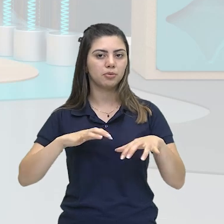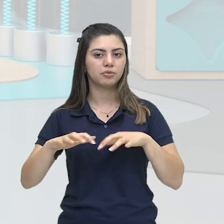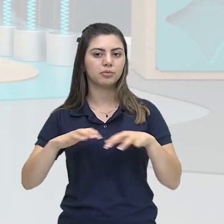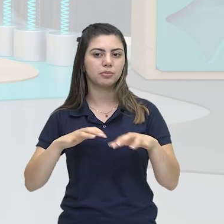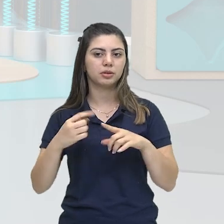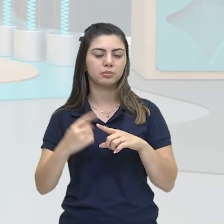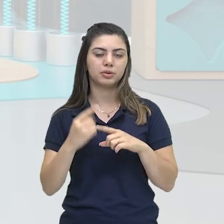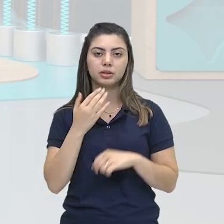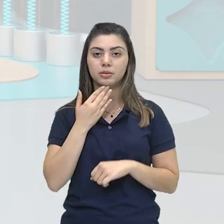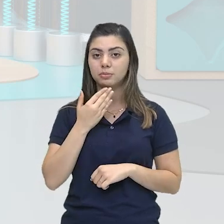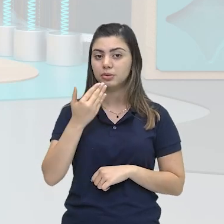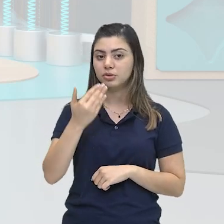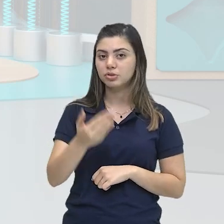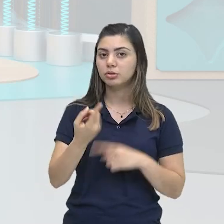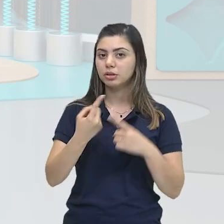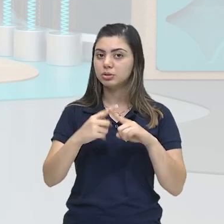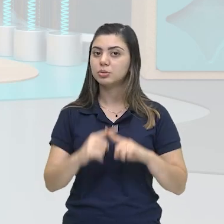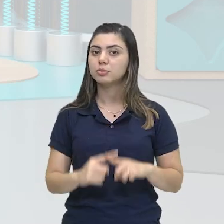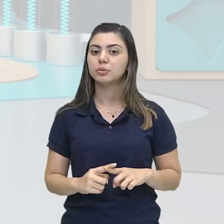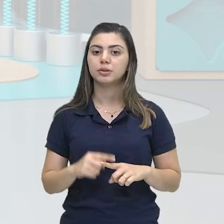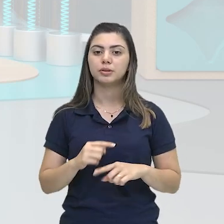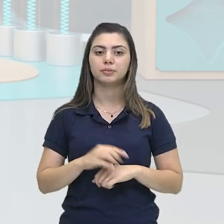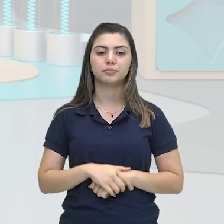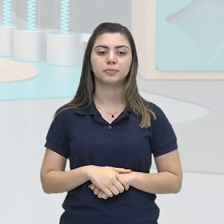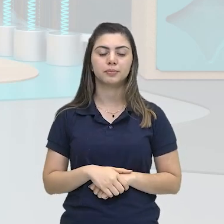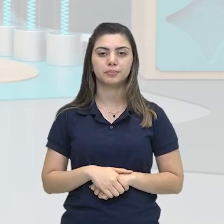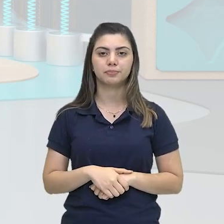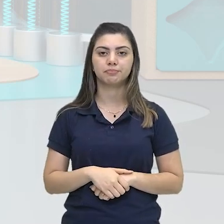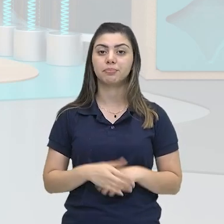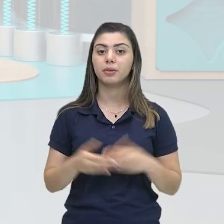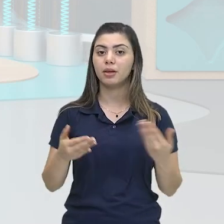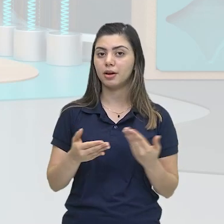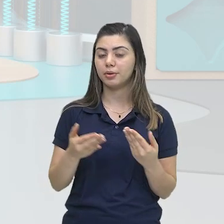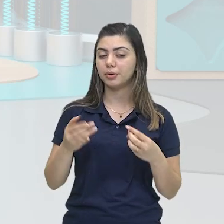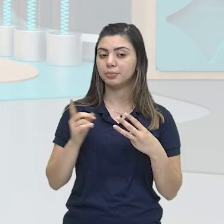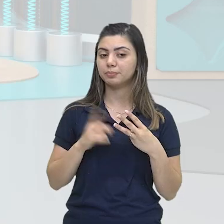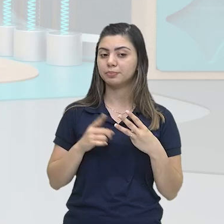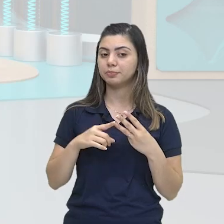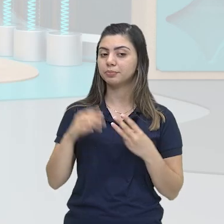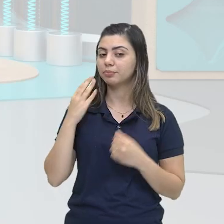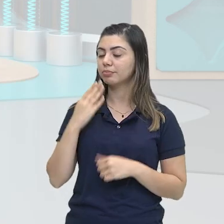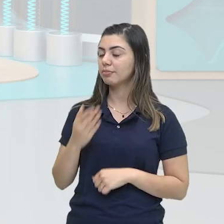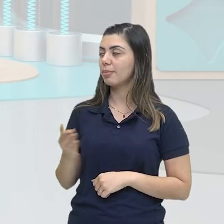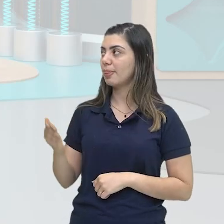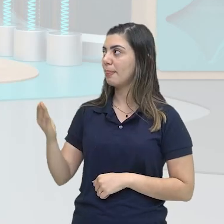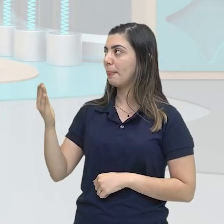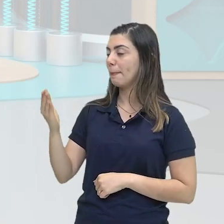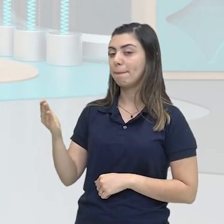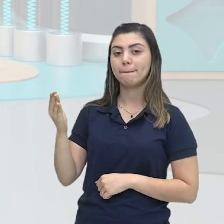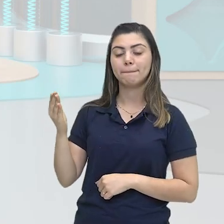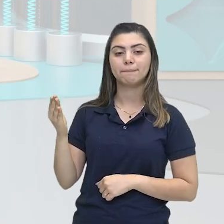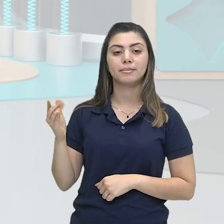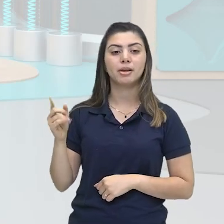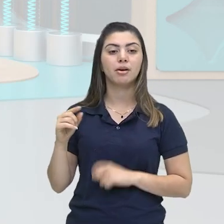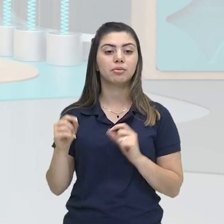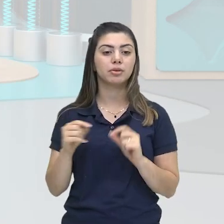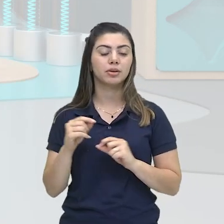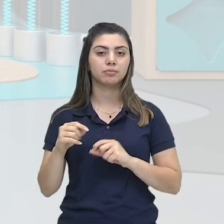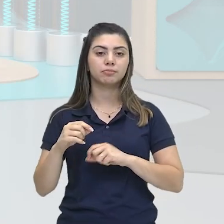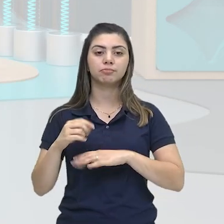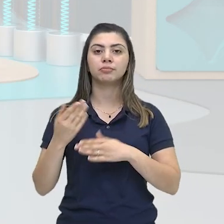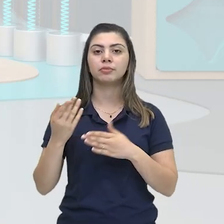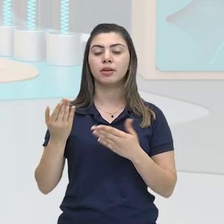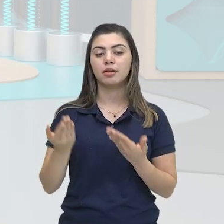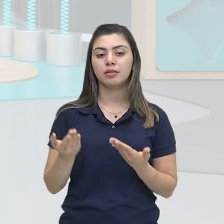são pedidos ali na competição. Agora, vocês estão vendo aqui, ó, a ginástica artística, que é